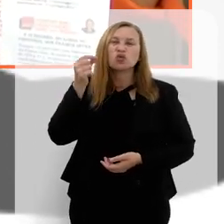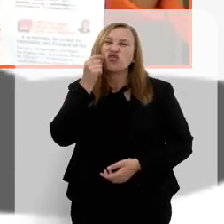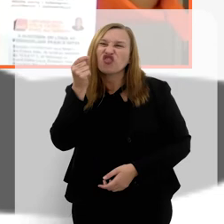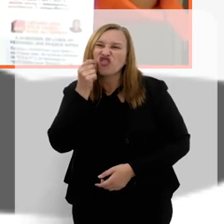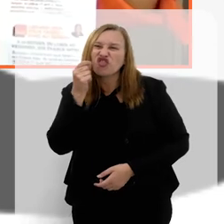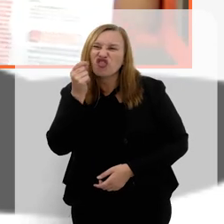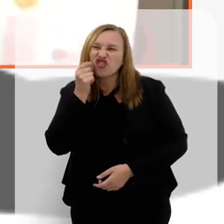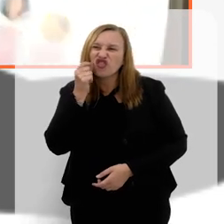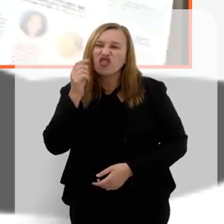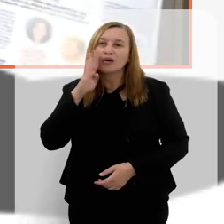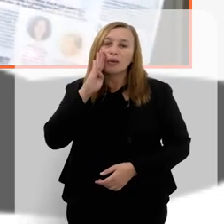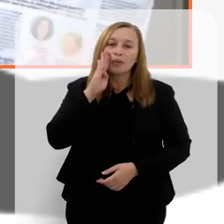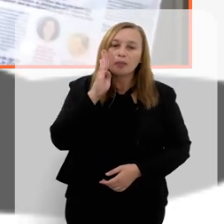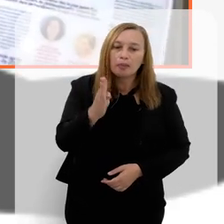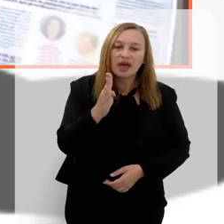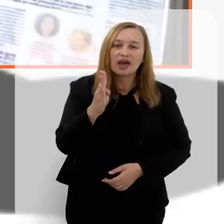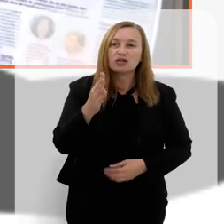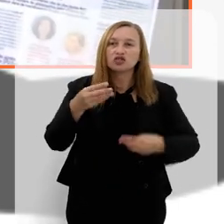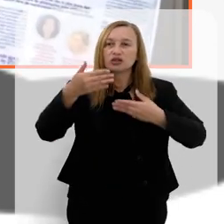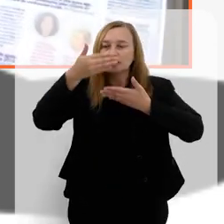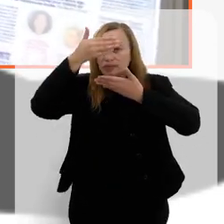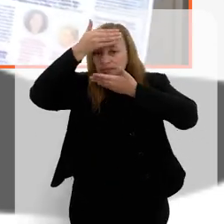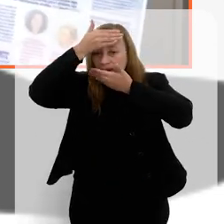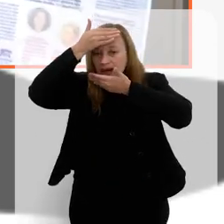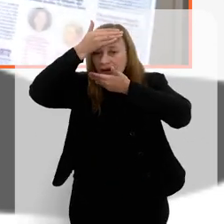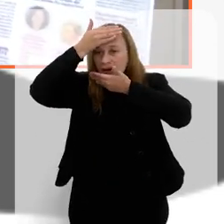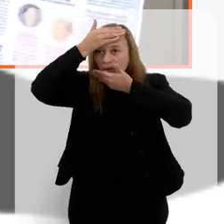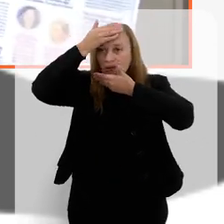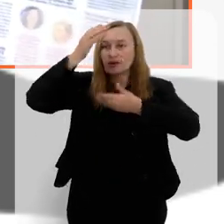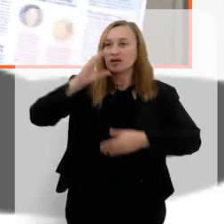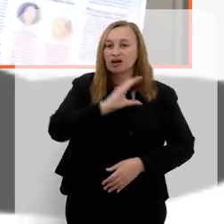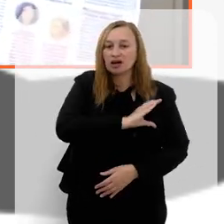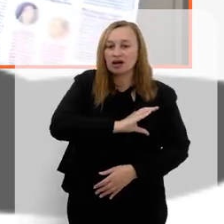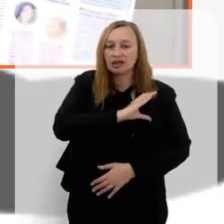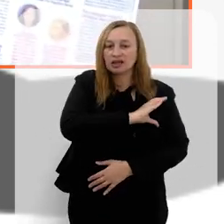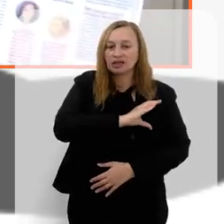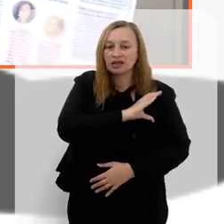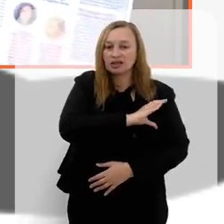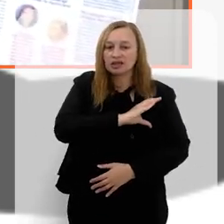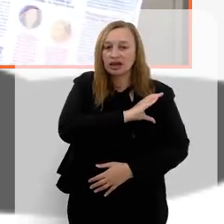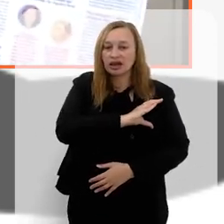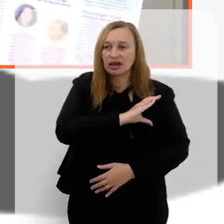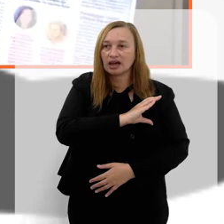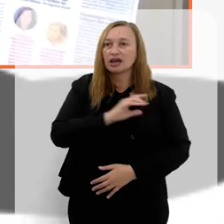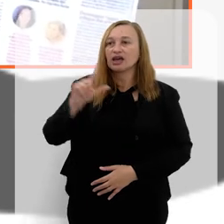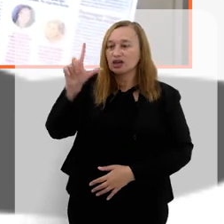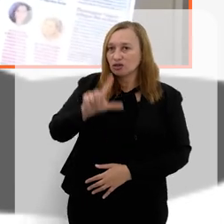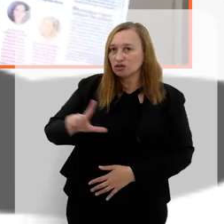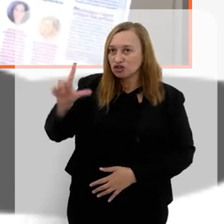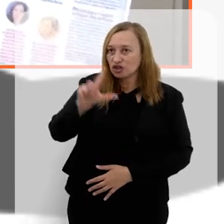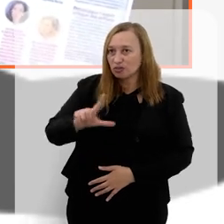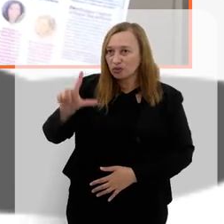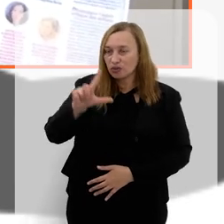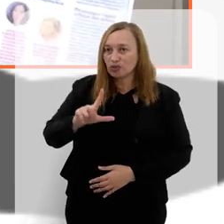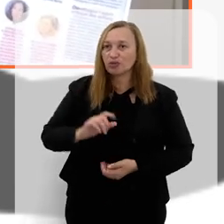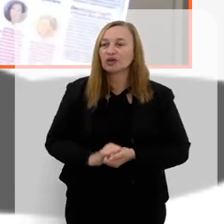Suíça, Bélgica, Marrocos, Luxemburgo e até o Canadá. A francofonia toda absorveu o método do Frederic e contigo